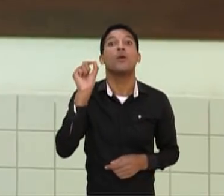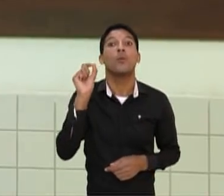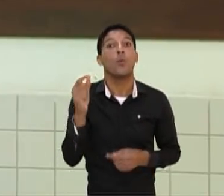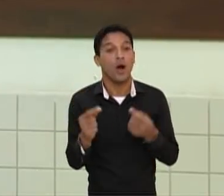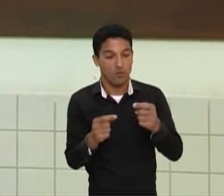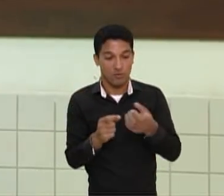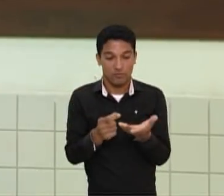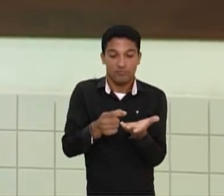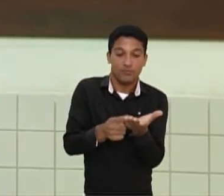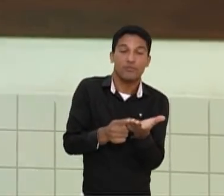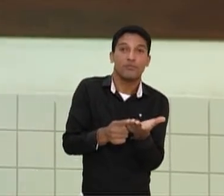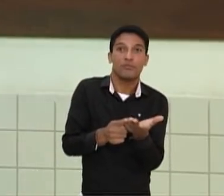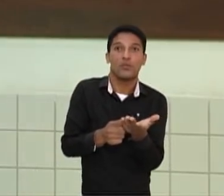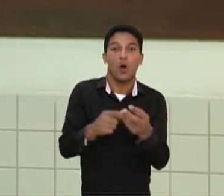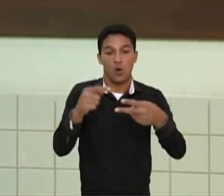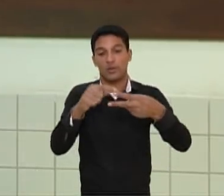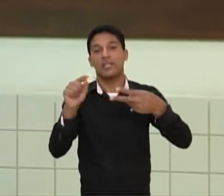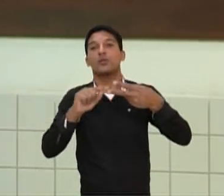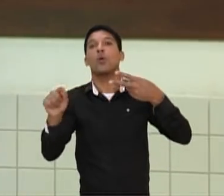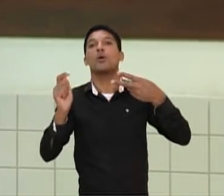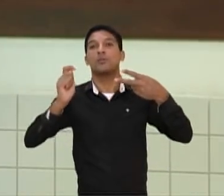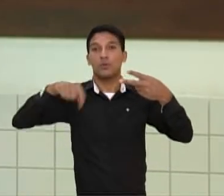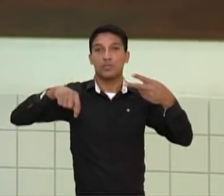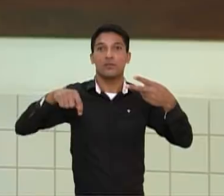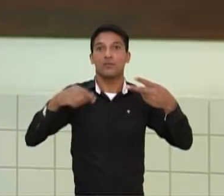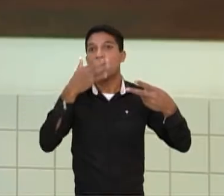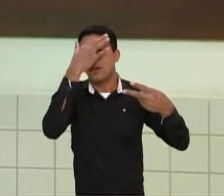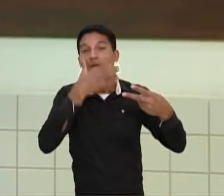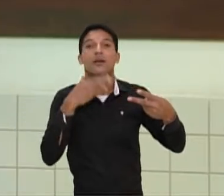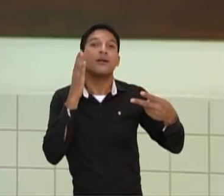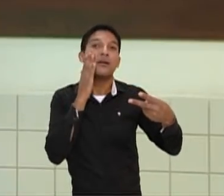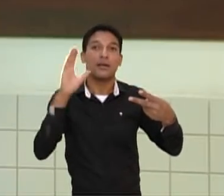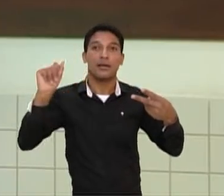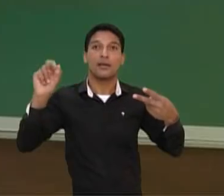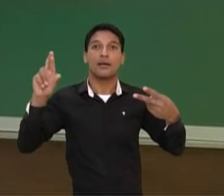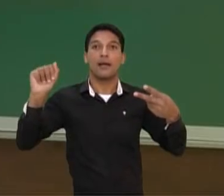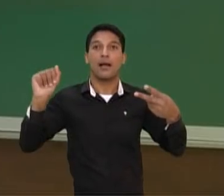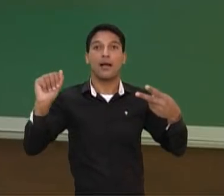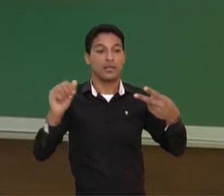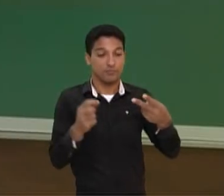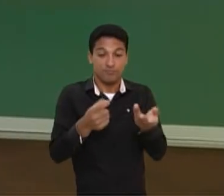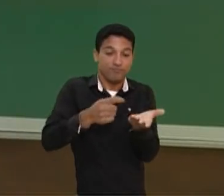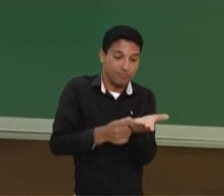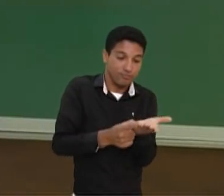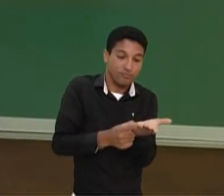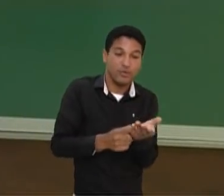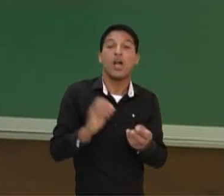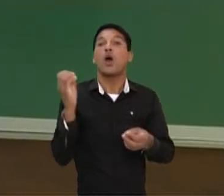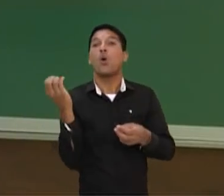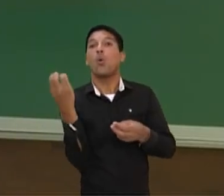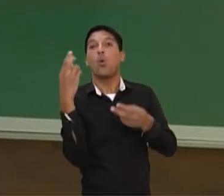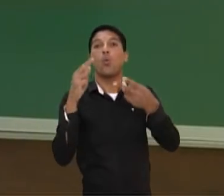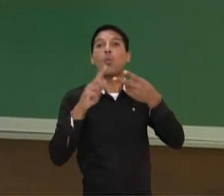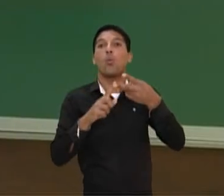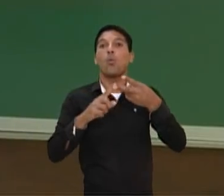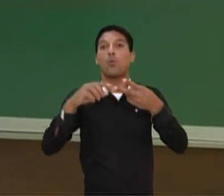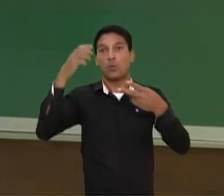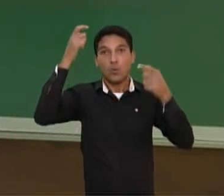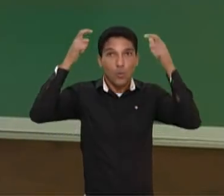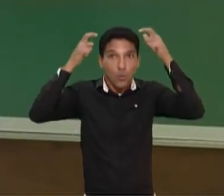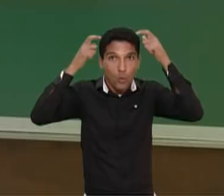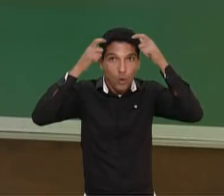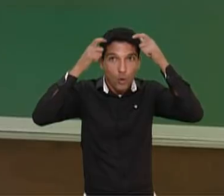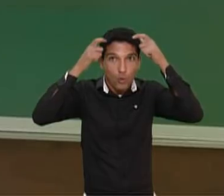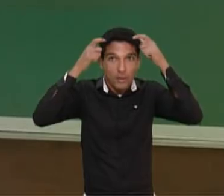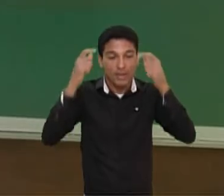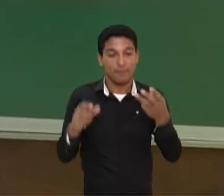casos possíveis são 2. Ou vai ser cara ou vai ser coroa, são 2 casos, tá? Quais são os casos favoráveis? É